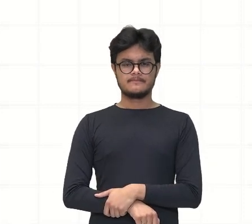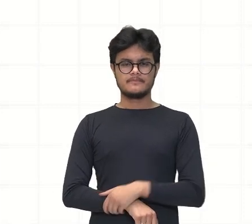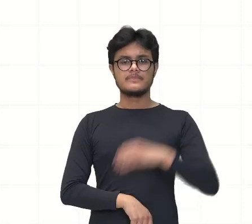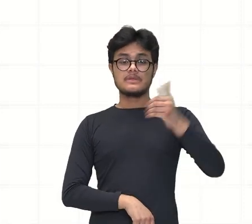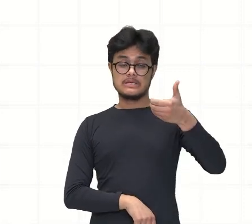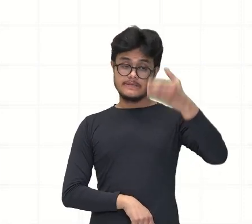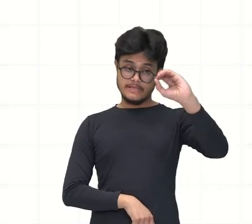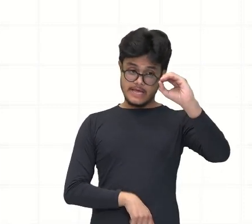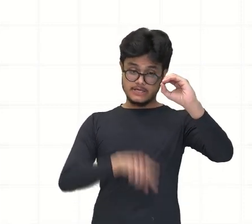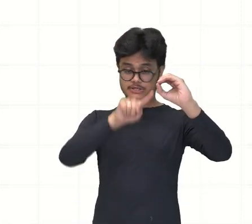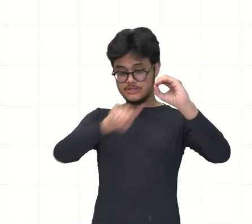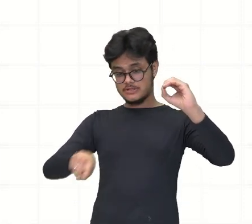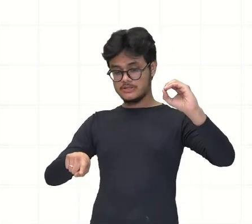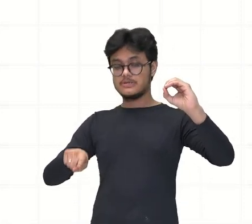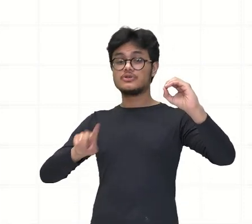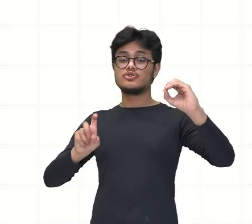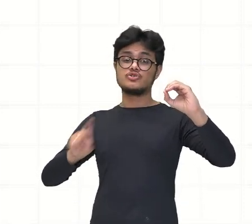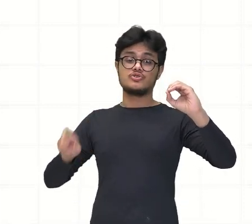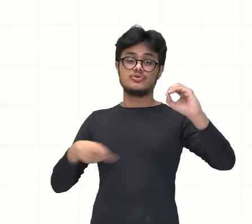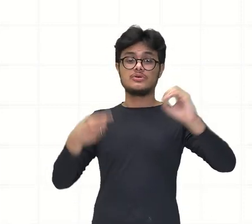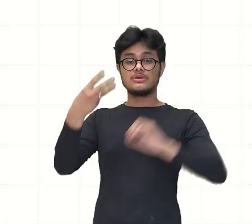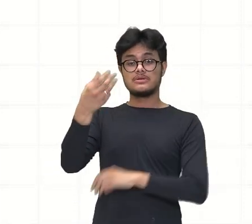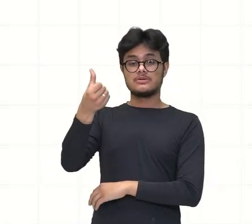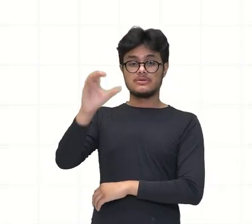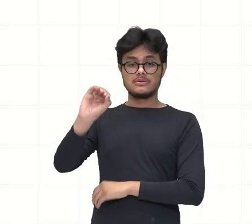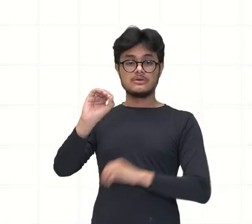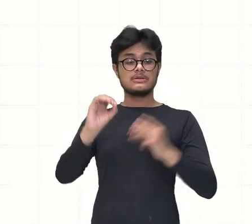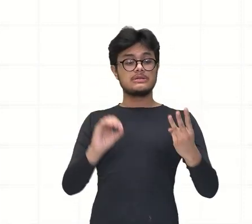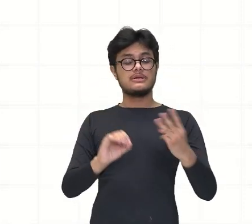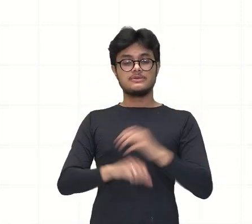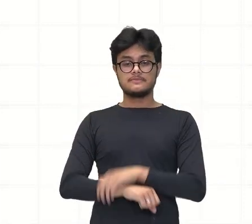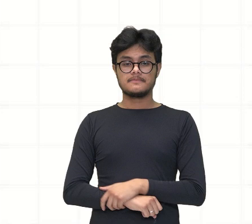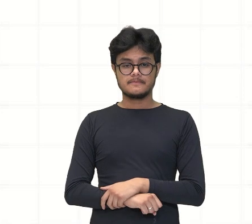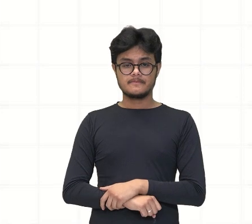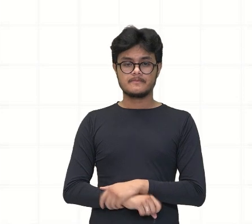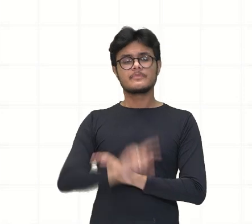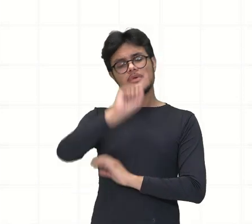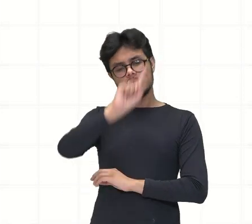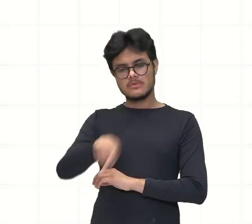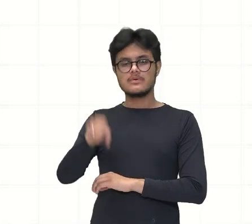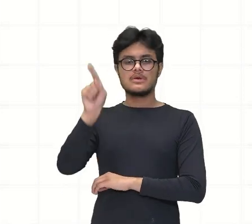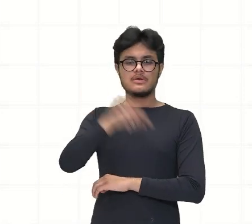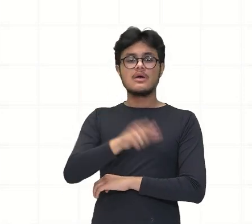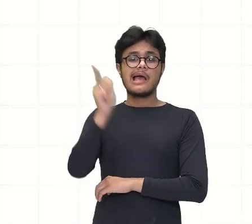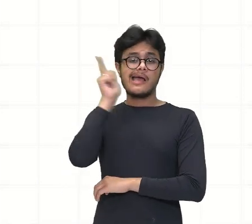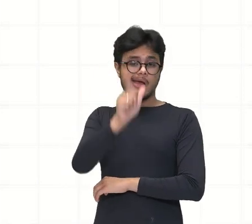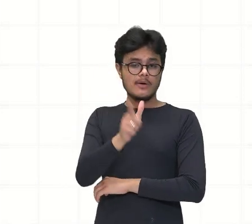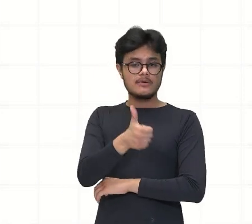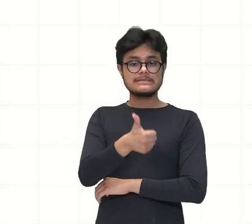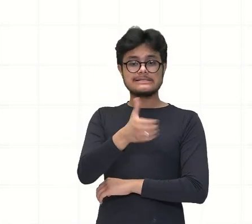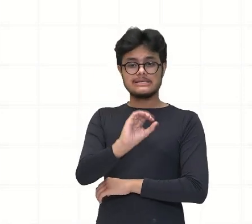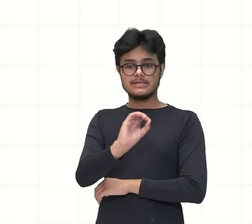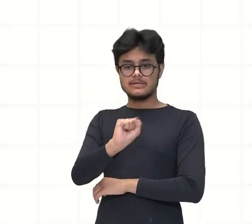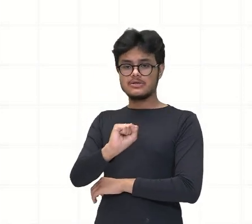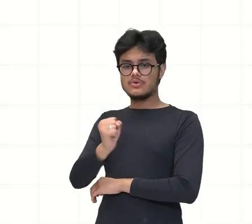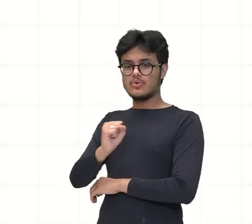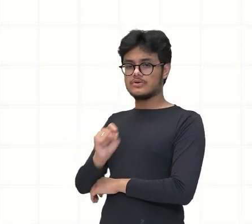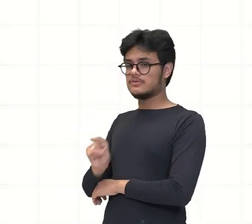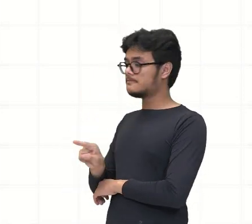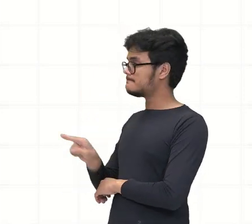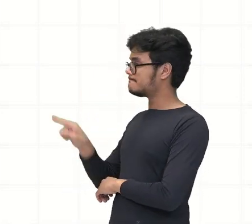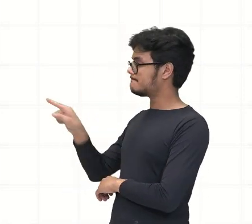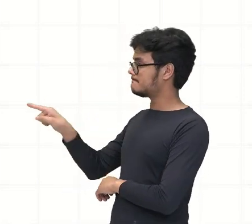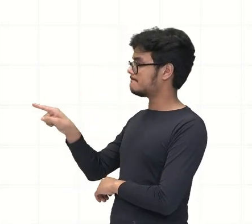a 360, 3 equivale a x. Faço o produto do meio pelos extremos, né? Então, 3